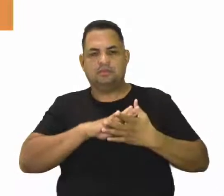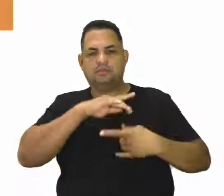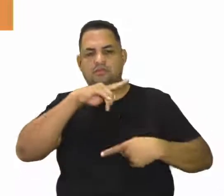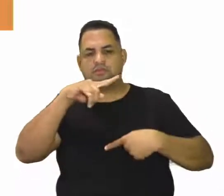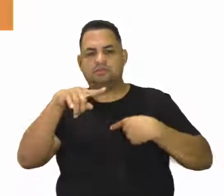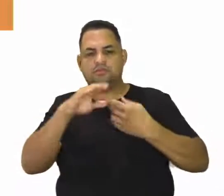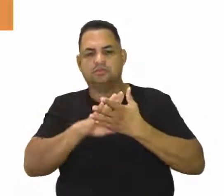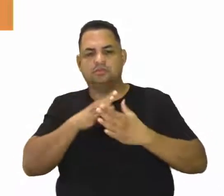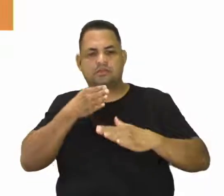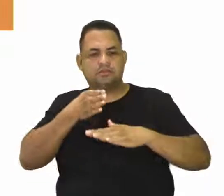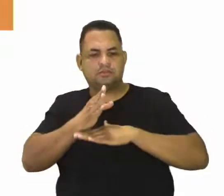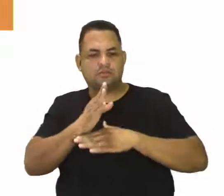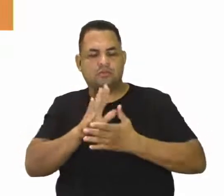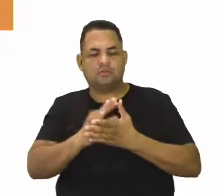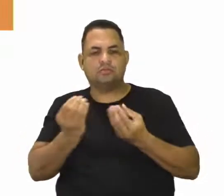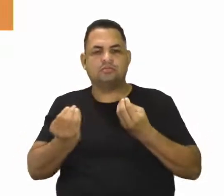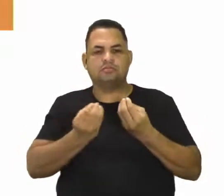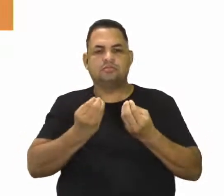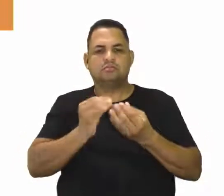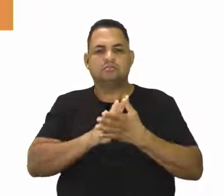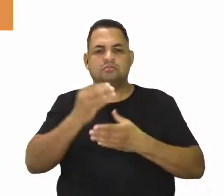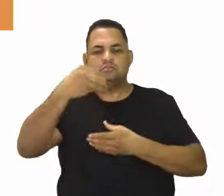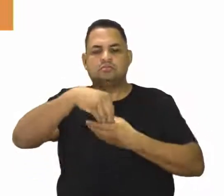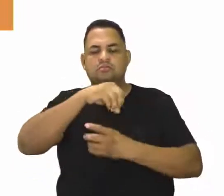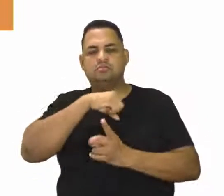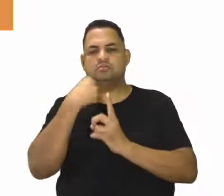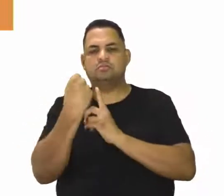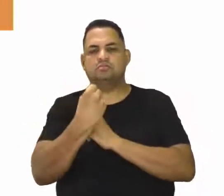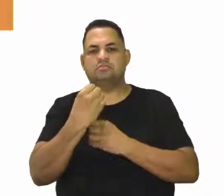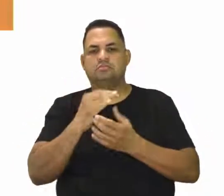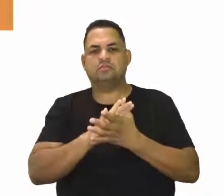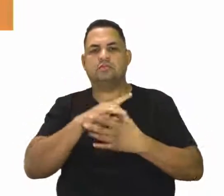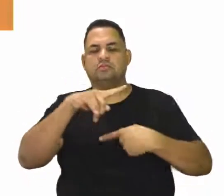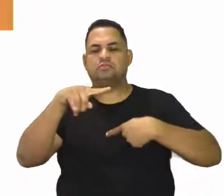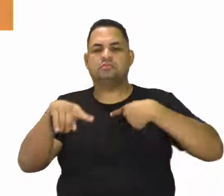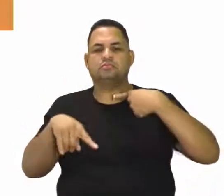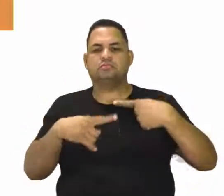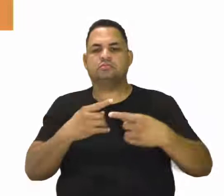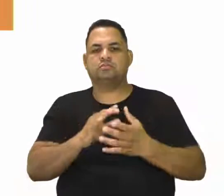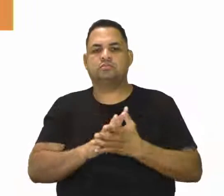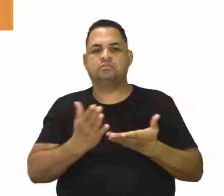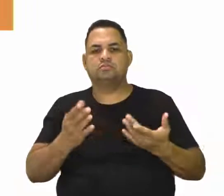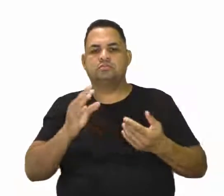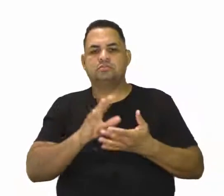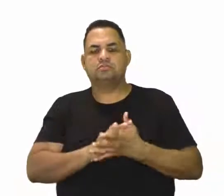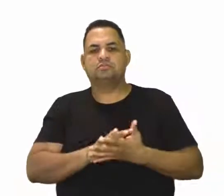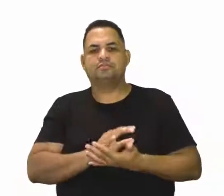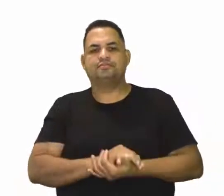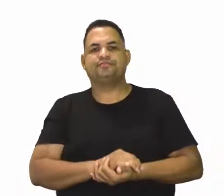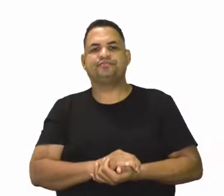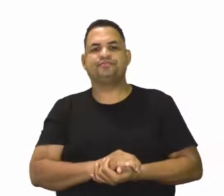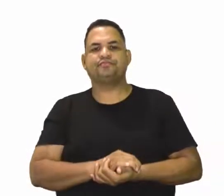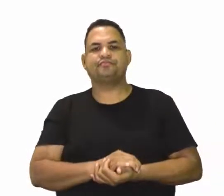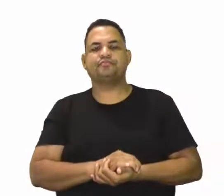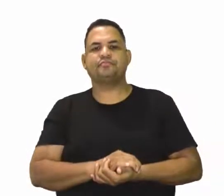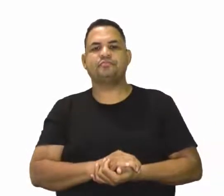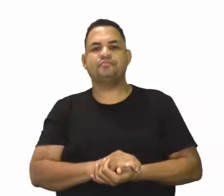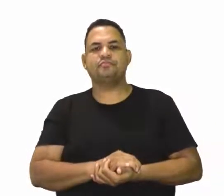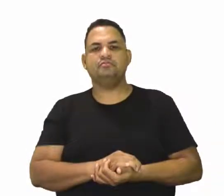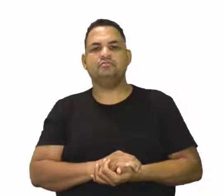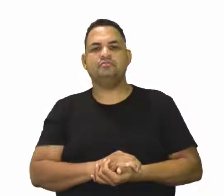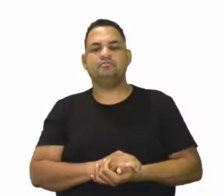intervém como é que ela participa da sociedade é de papel que ela acaba absorvendo aí certo